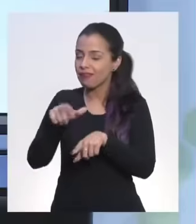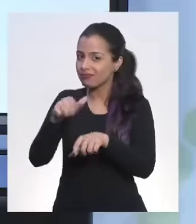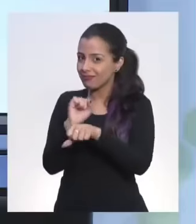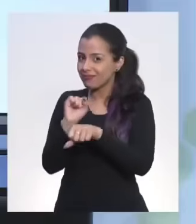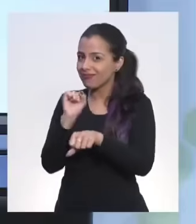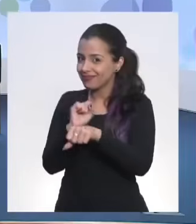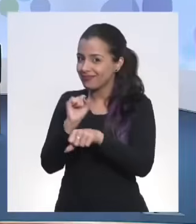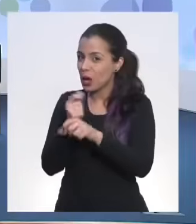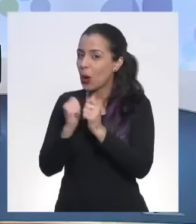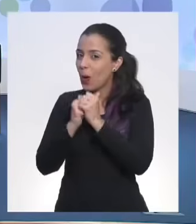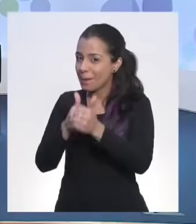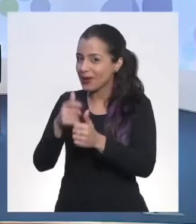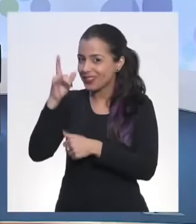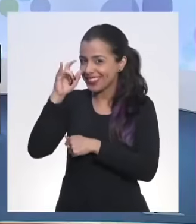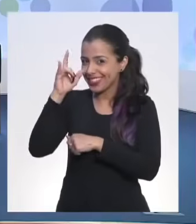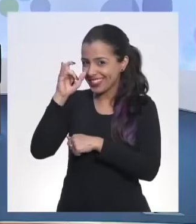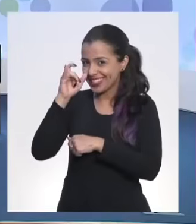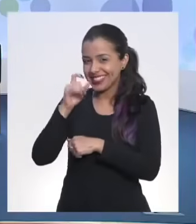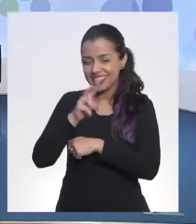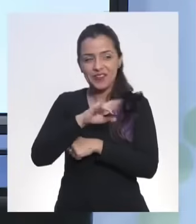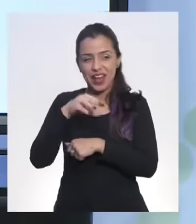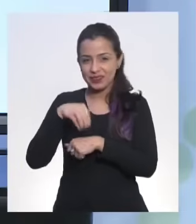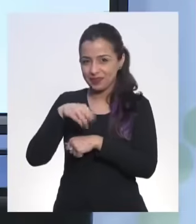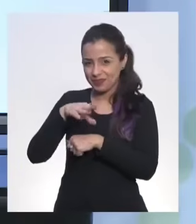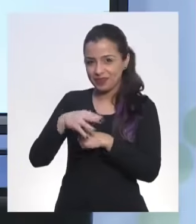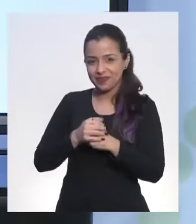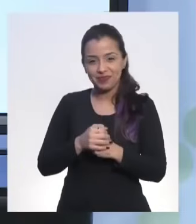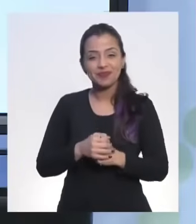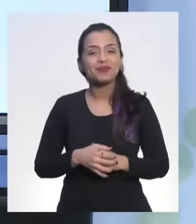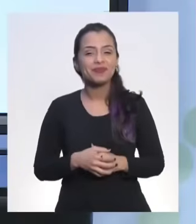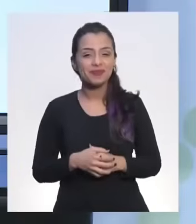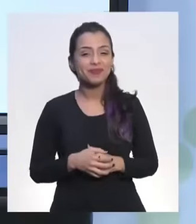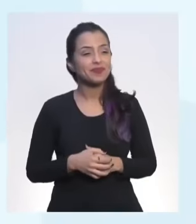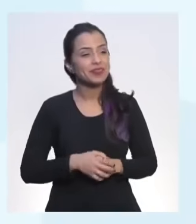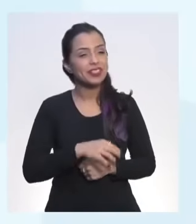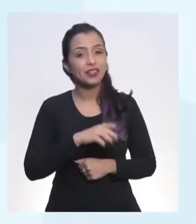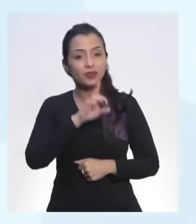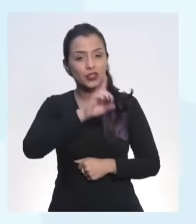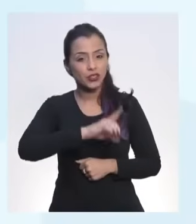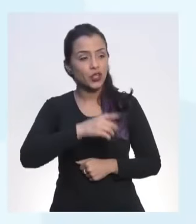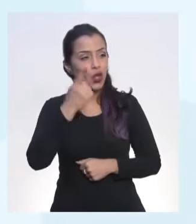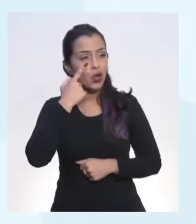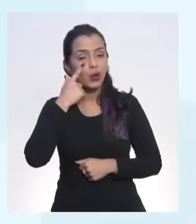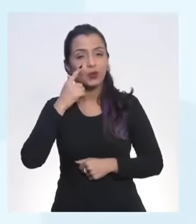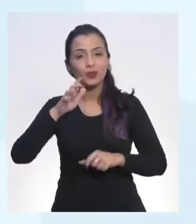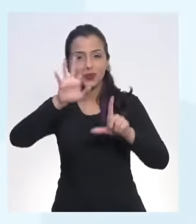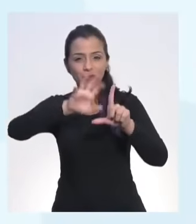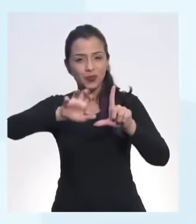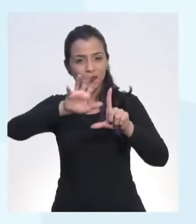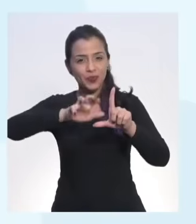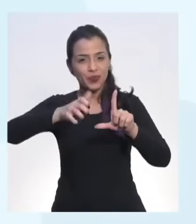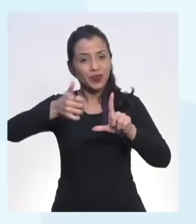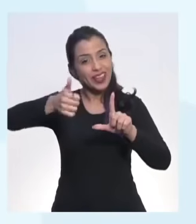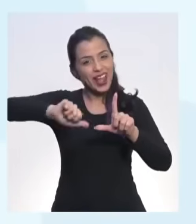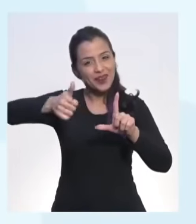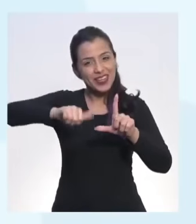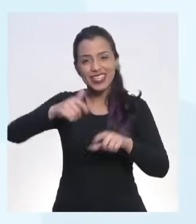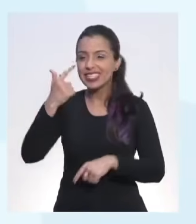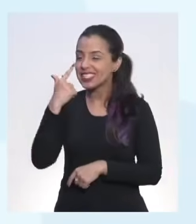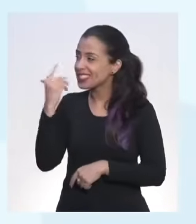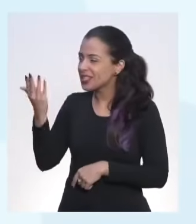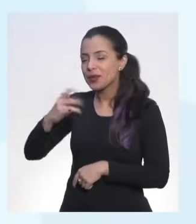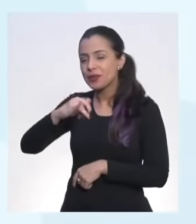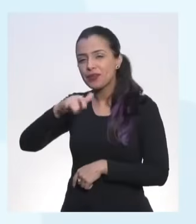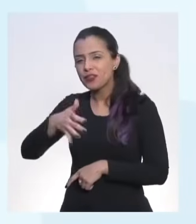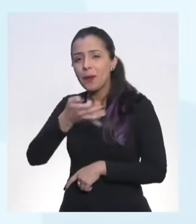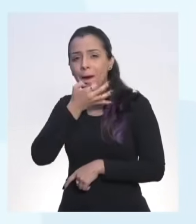Então a gente Acompanhem. pede para postar a sugestão. Diretor, pode colocar na telinha para eles a avaliação? Então, como sempre, né? Coloquem